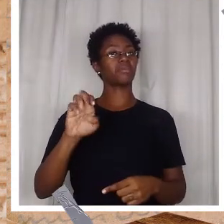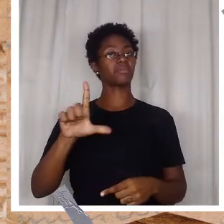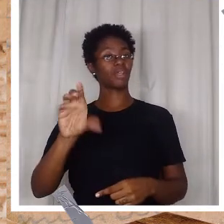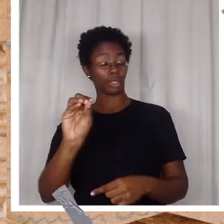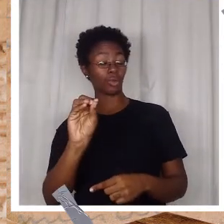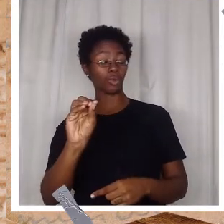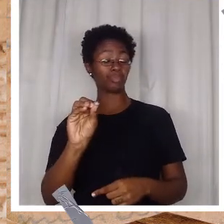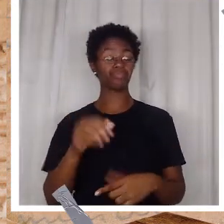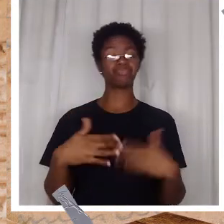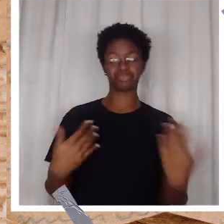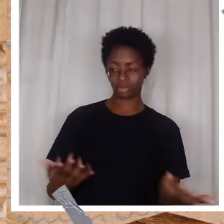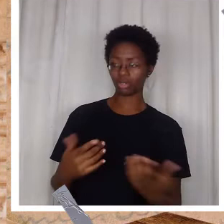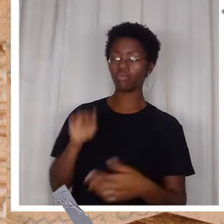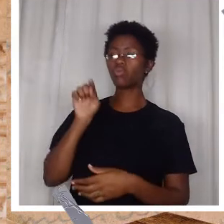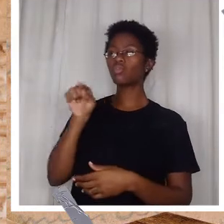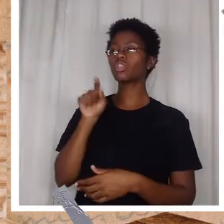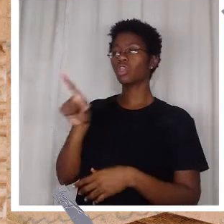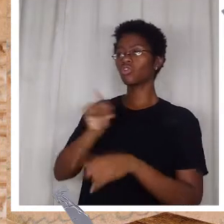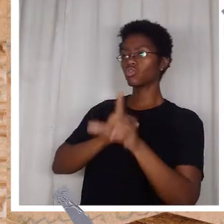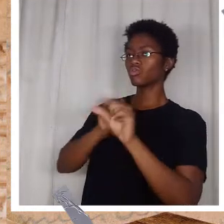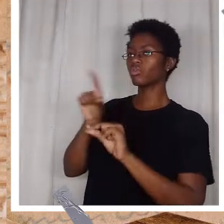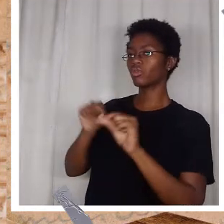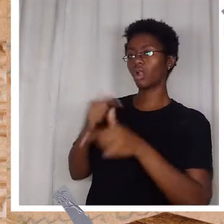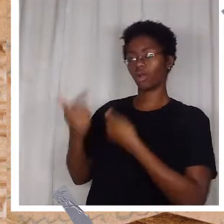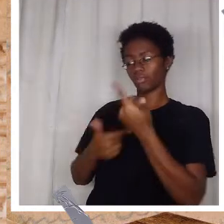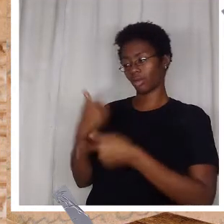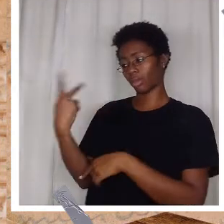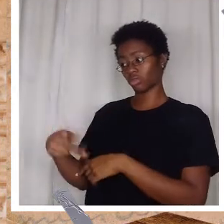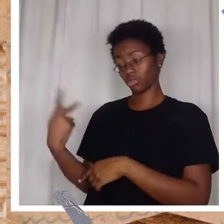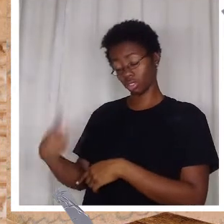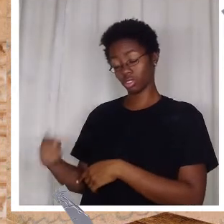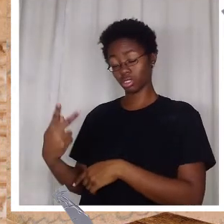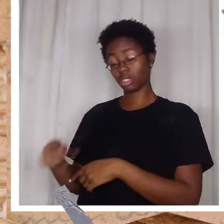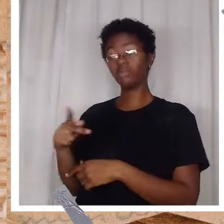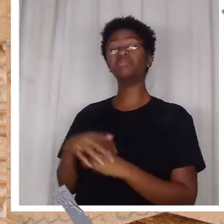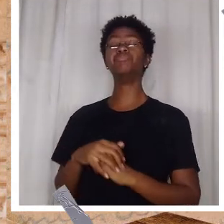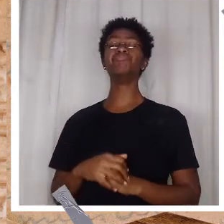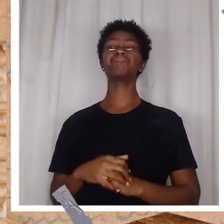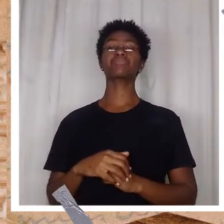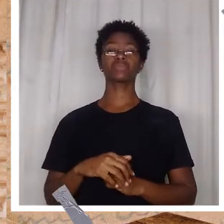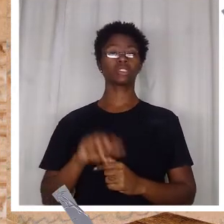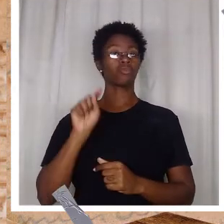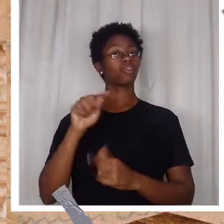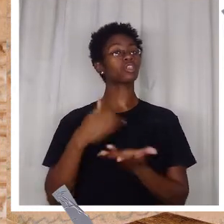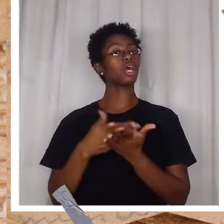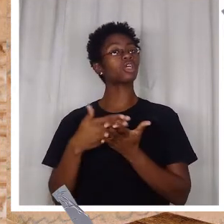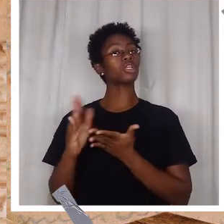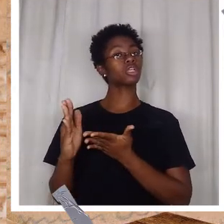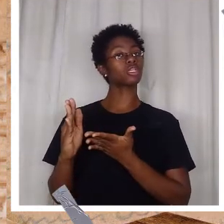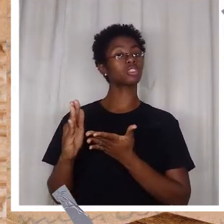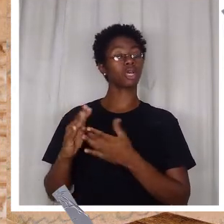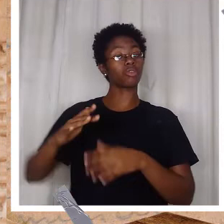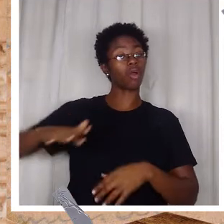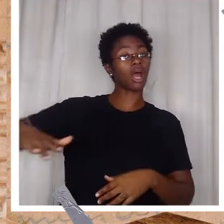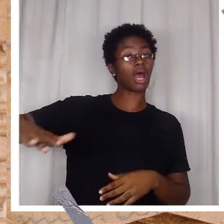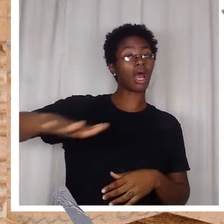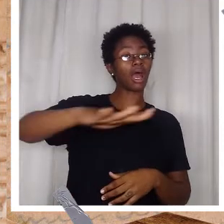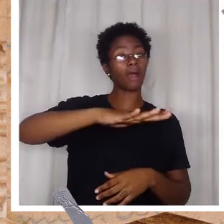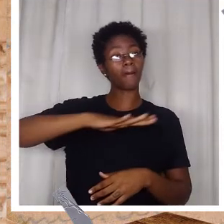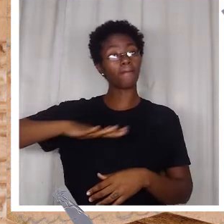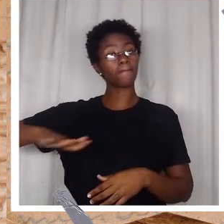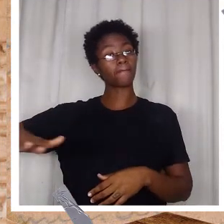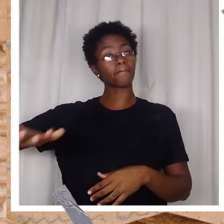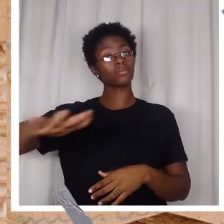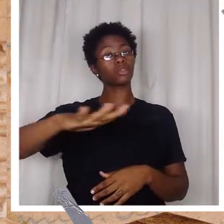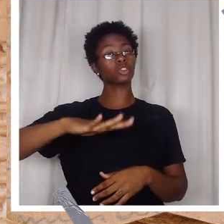Rabelo, você fez uma escolha no trabalho que você desenvolveu em que você inicia pelo ambiente vivido